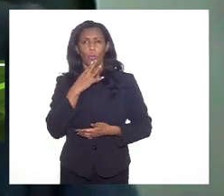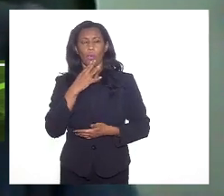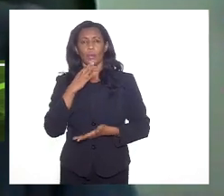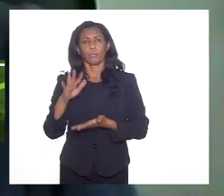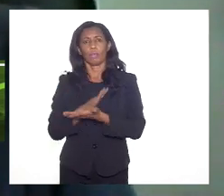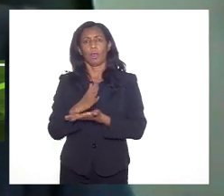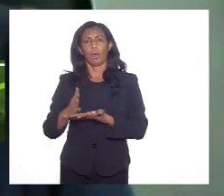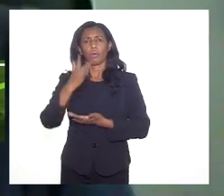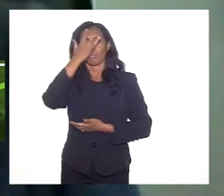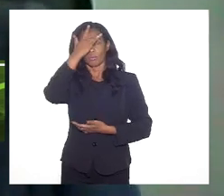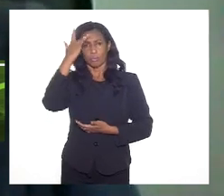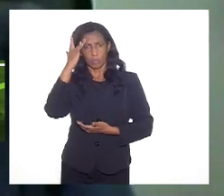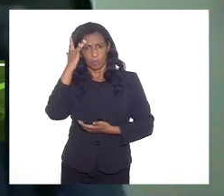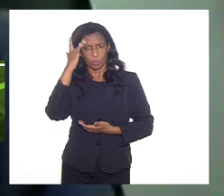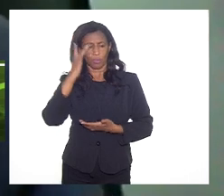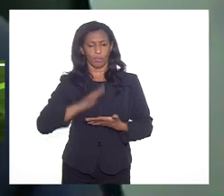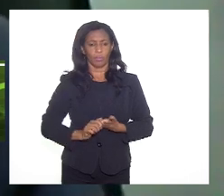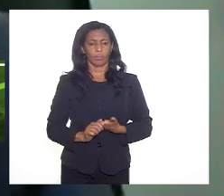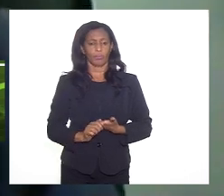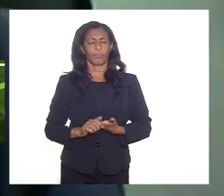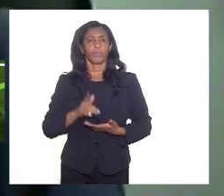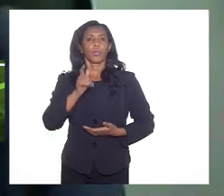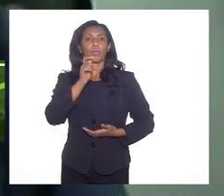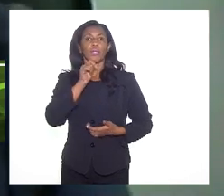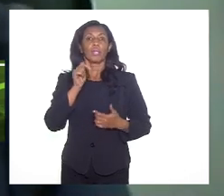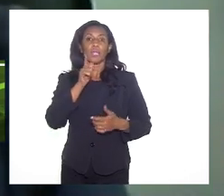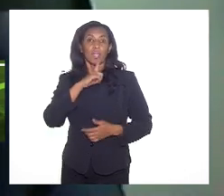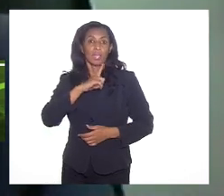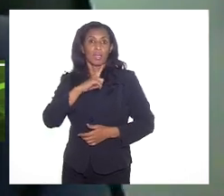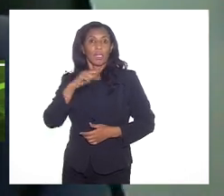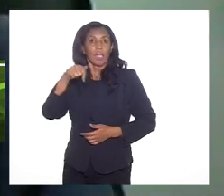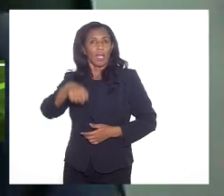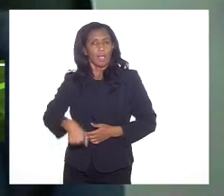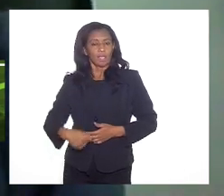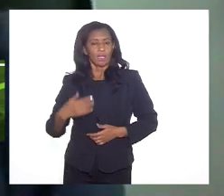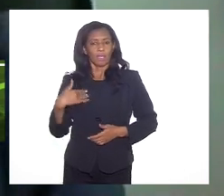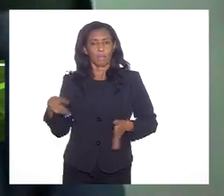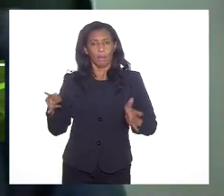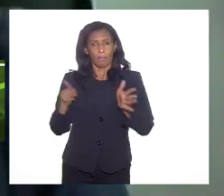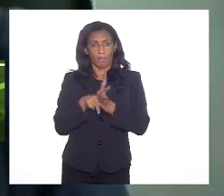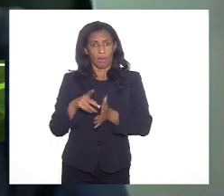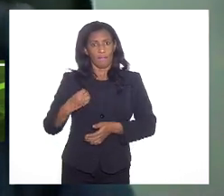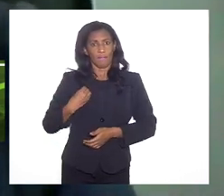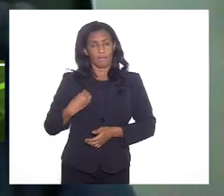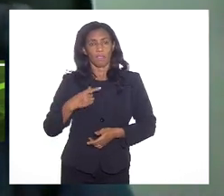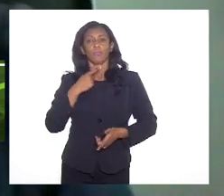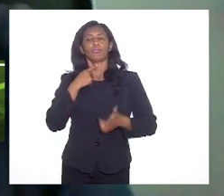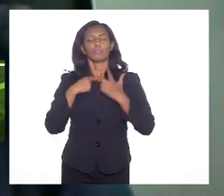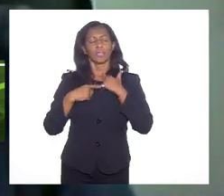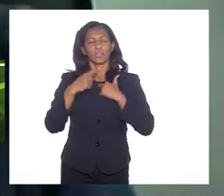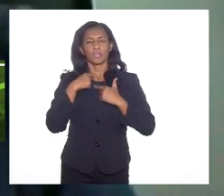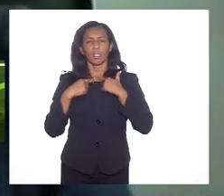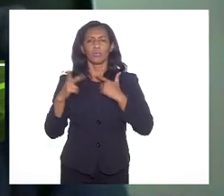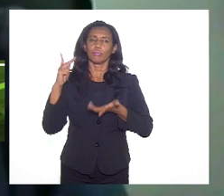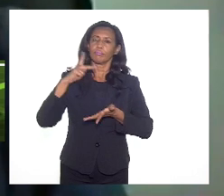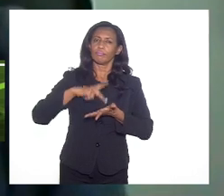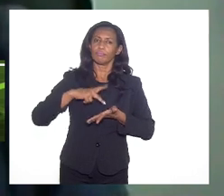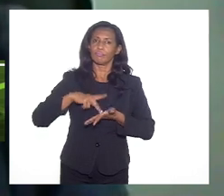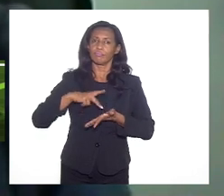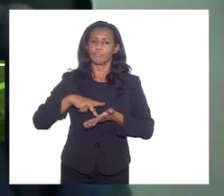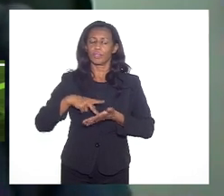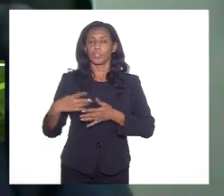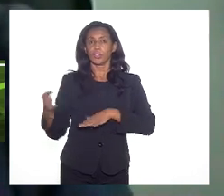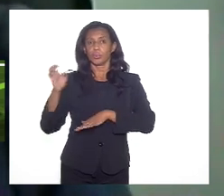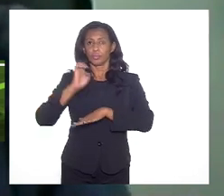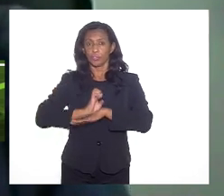que integram a sua equipe, então tenho aqui, da minha parte, um desejo real de que o